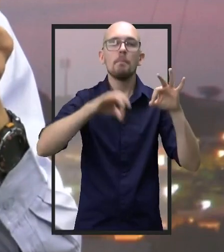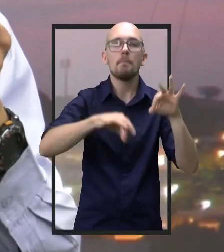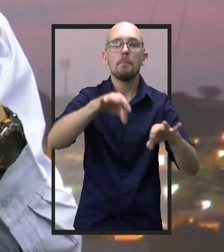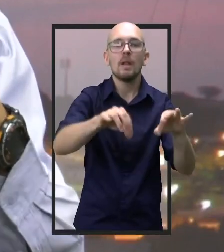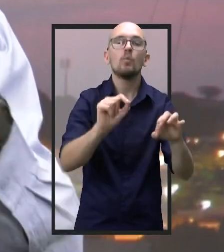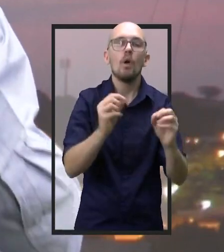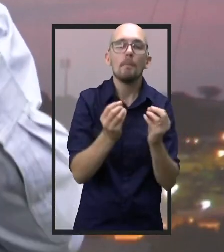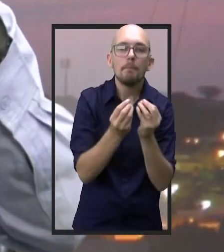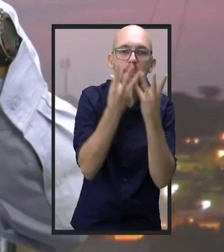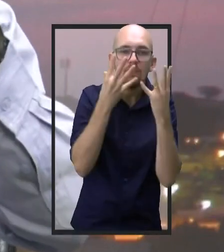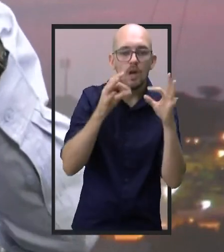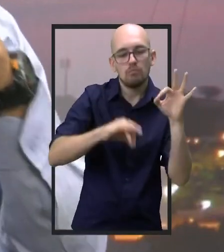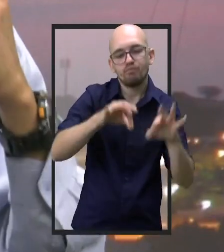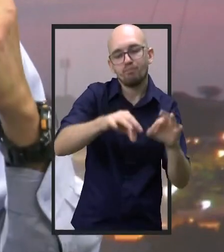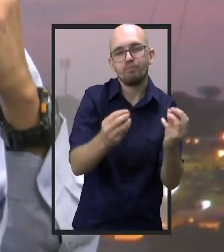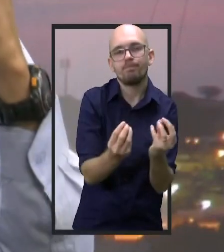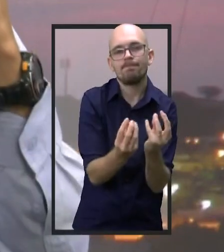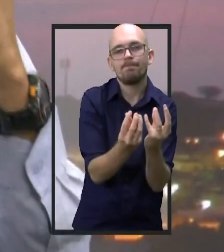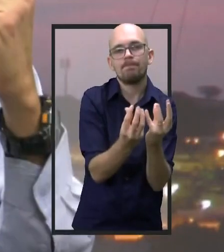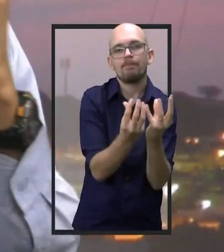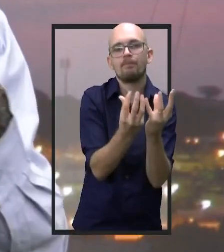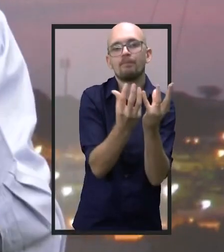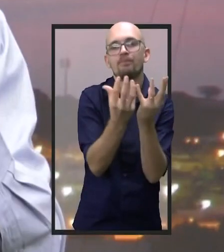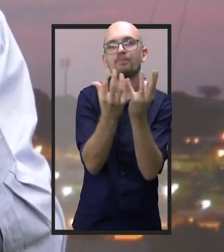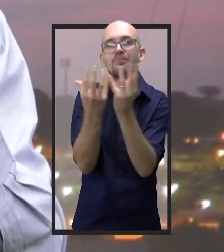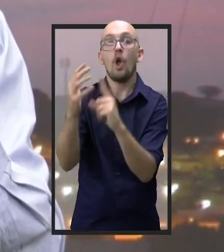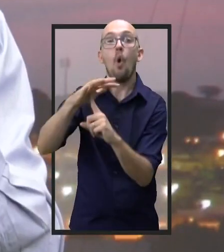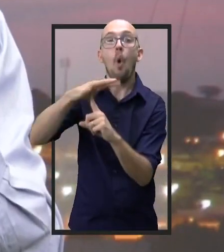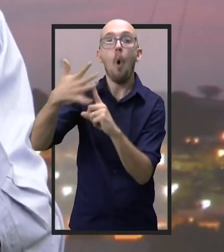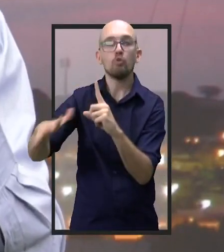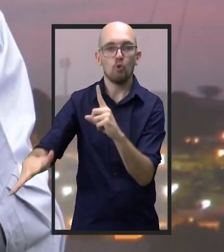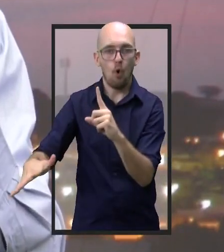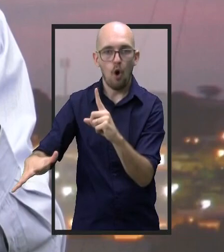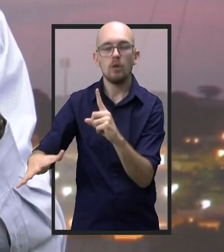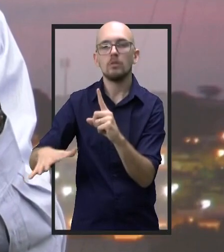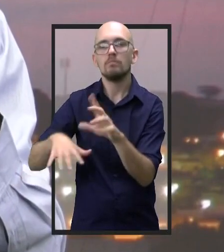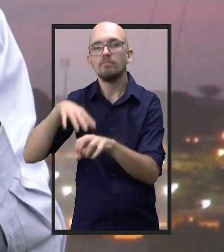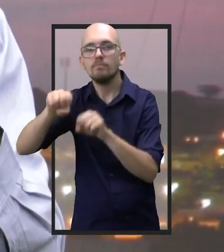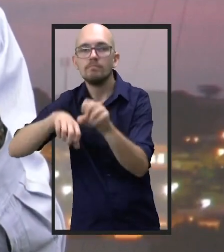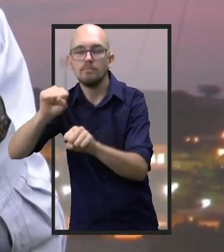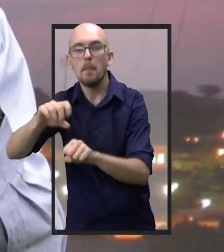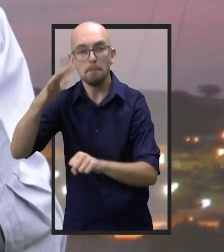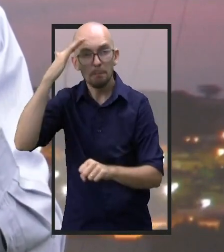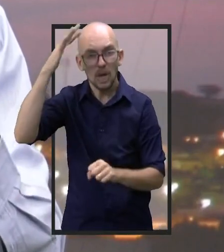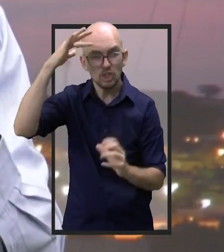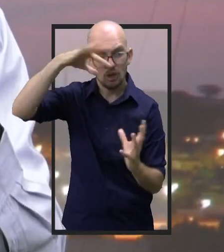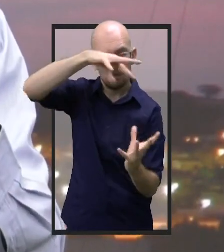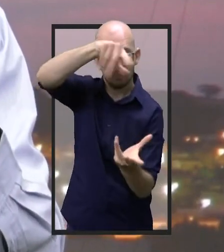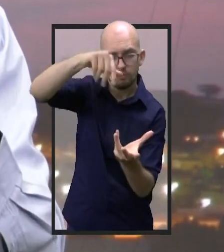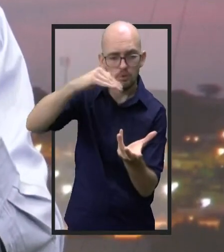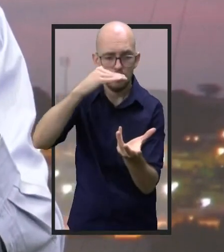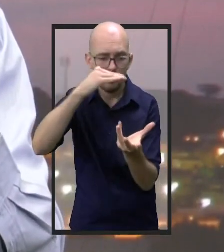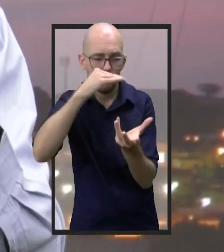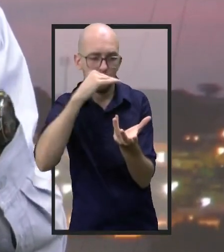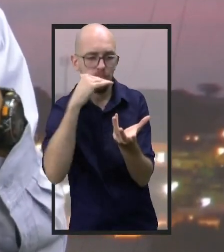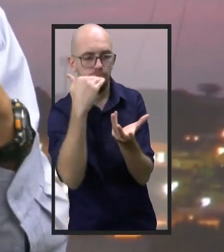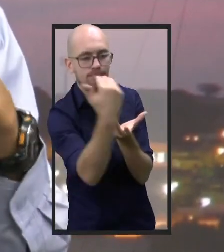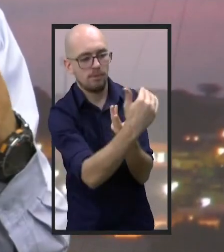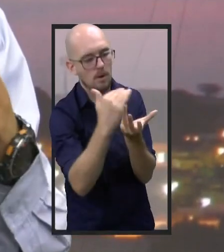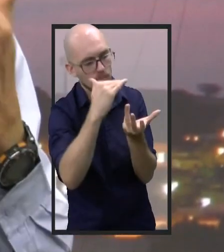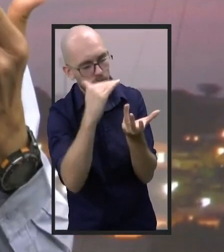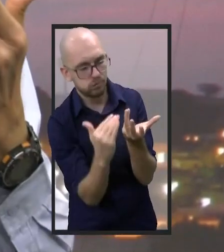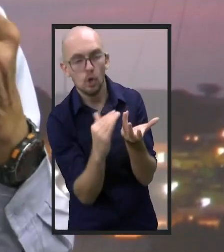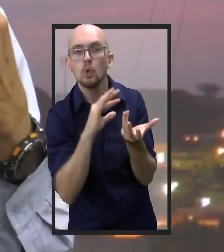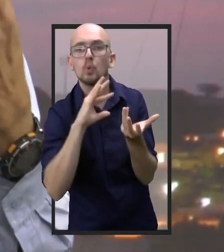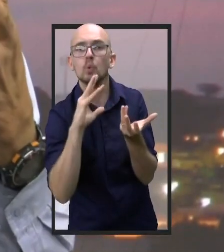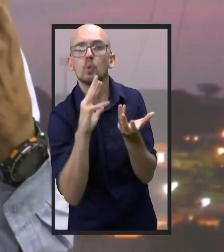outono. Imaginou o hemisfério sul todo fazendo isso, Argentina, Brasil, Austrália, África do Sul, todo